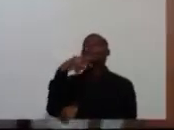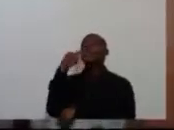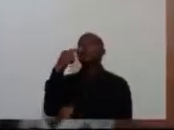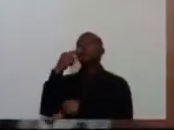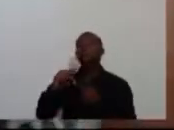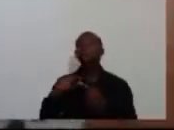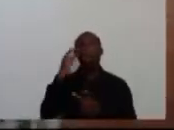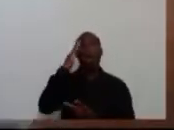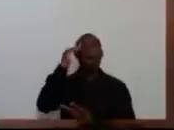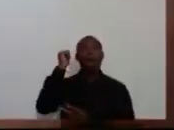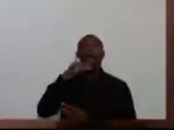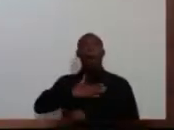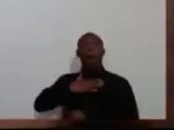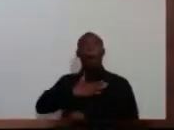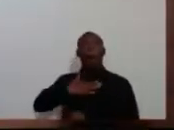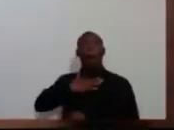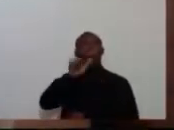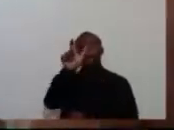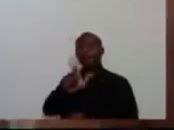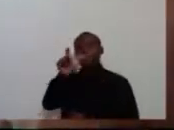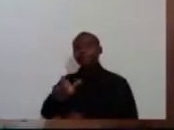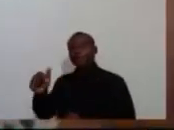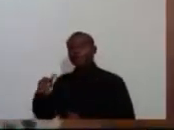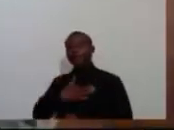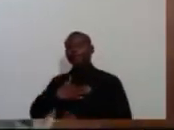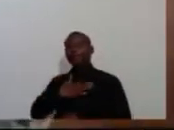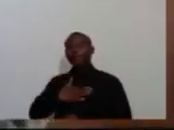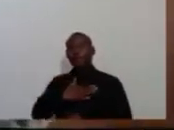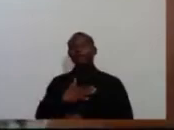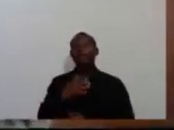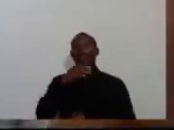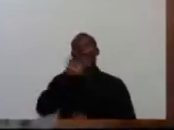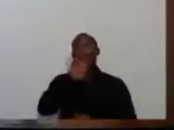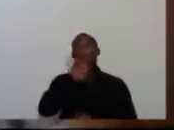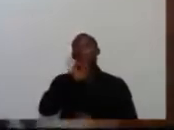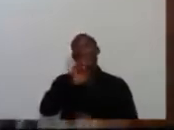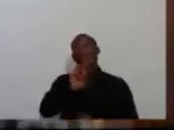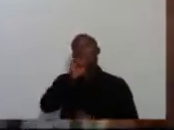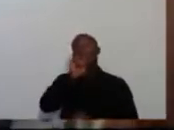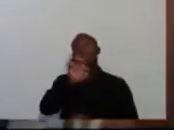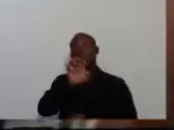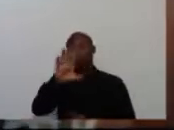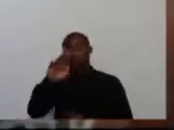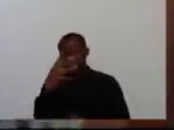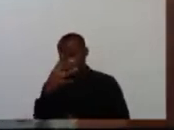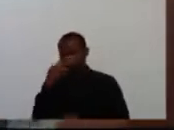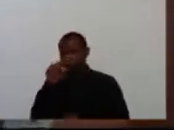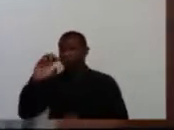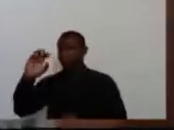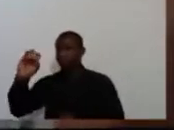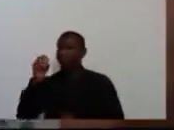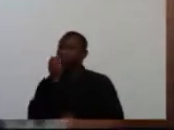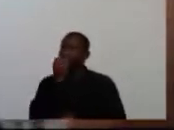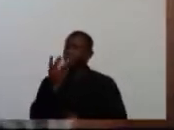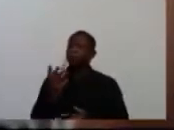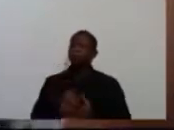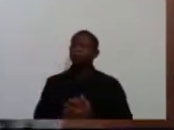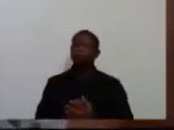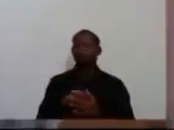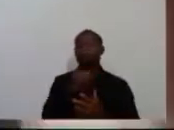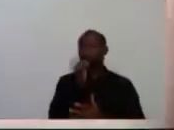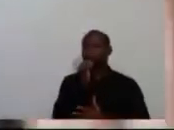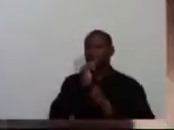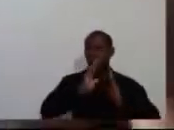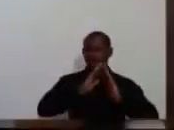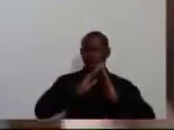4.0. Um exemplo muito clássico que acontece aqui na minha casa é quando eu vou comprar alguma coisa que eu geralmente não compro, por exemplo, eu vou lá na Centauro, eu não sou fitness,